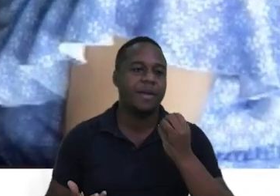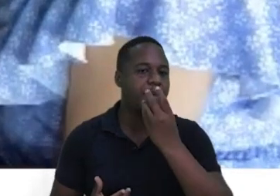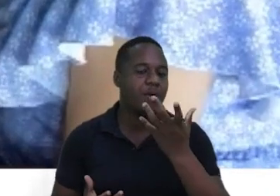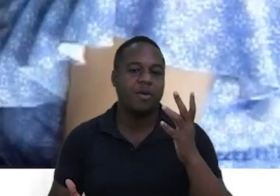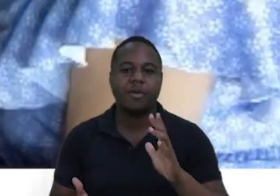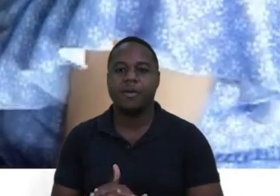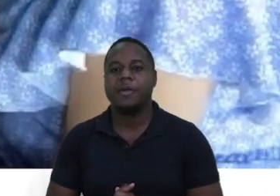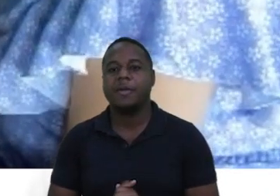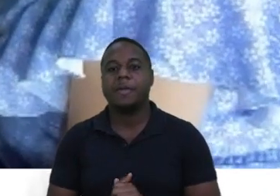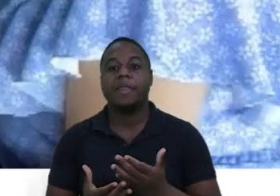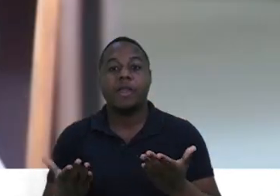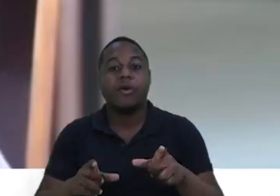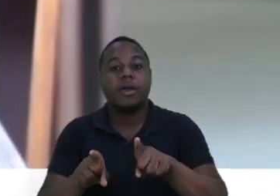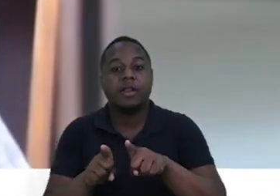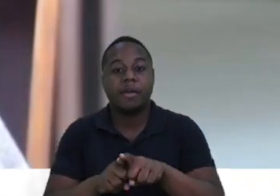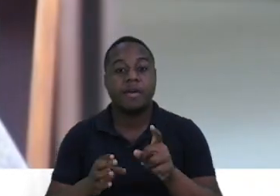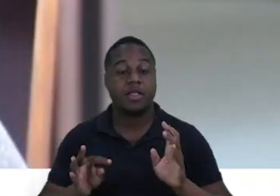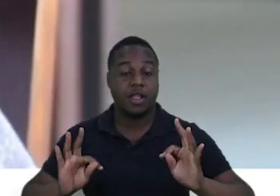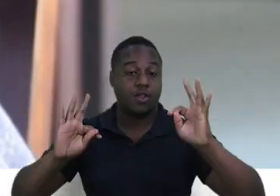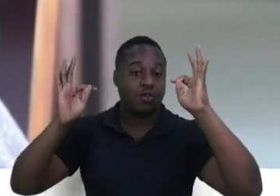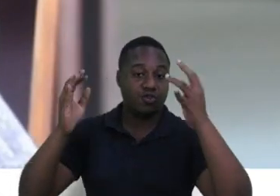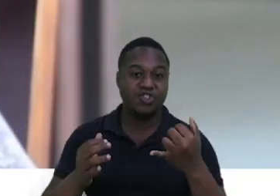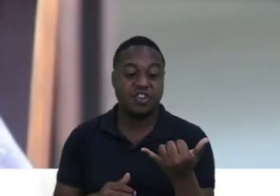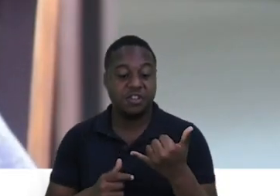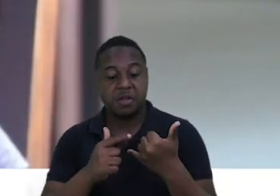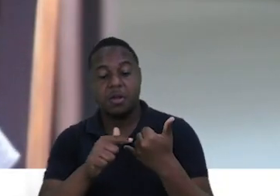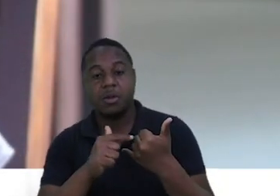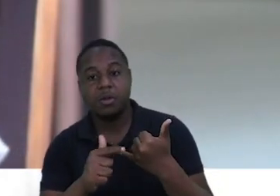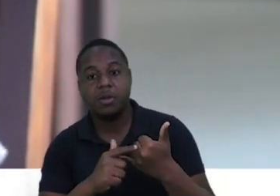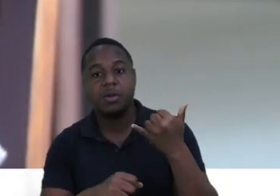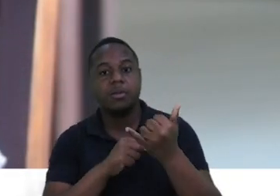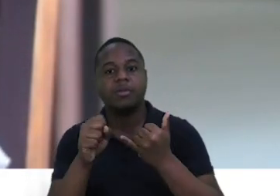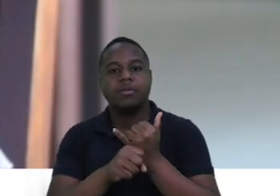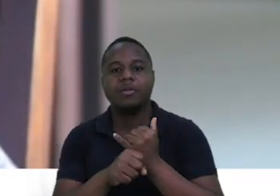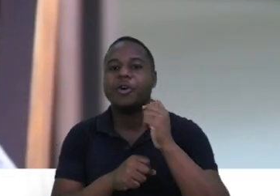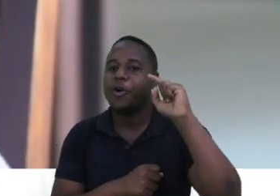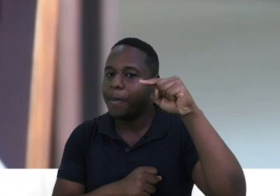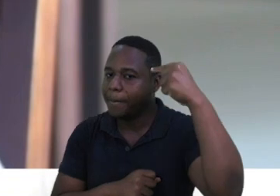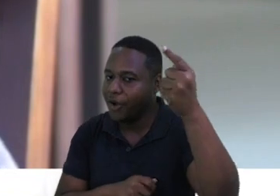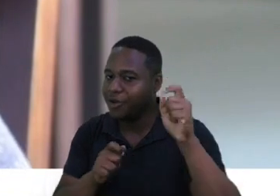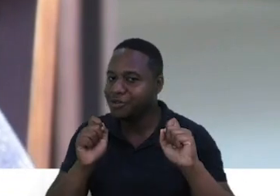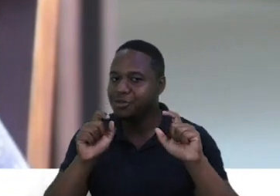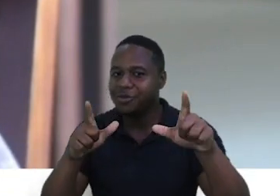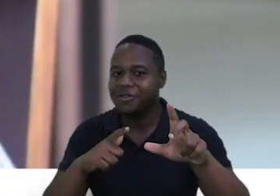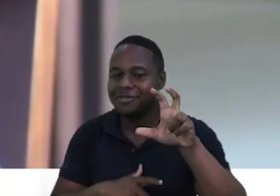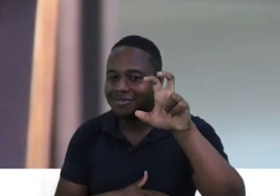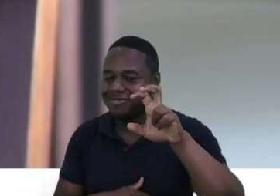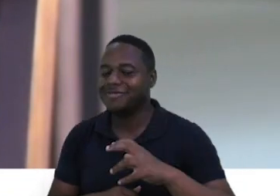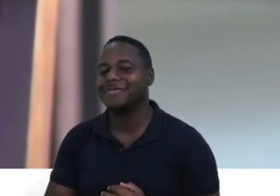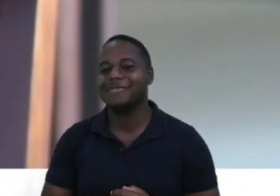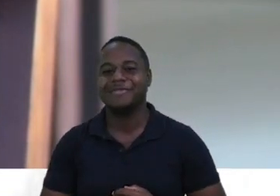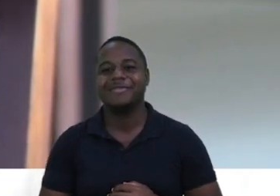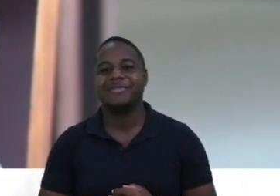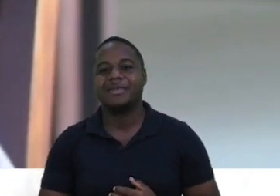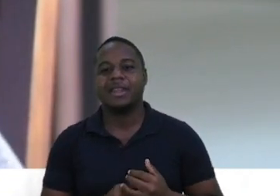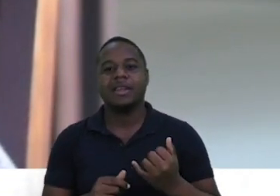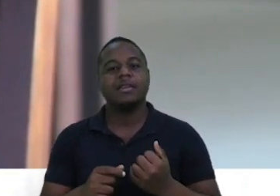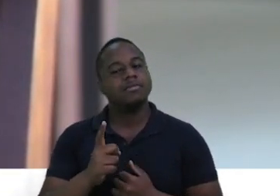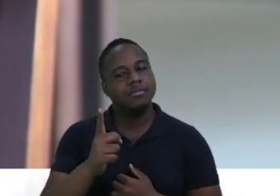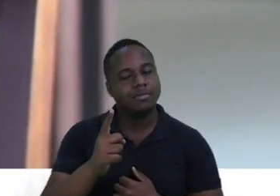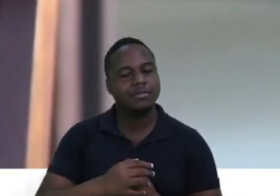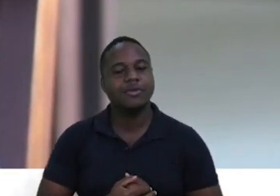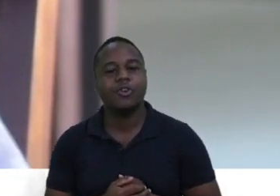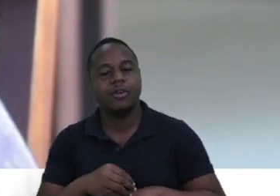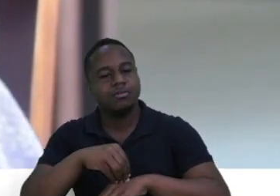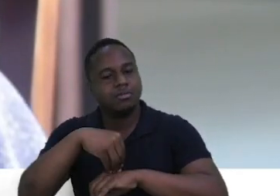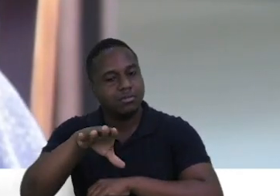Doideira. E agora com o advento tecnológico, né? Que vai ser o tema do nosso próximo episódio, inclusive. Oh. Né? Já fica aí a deixa